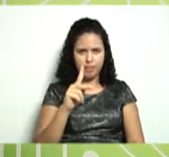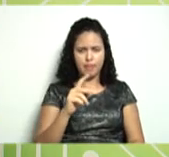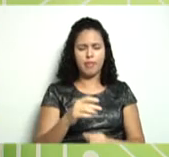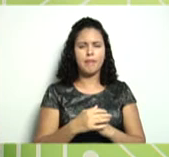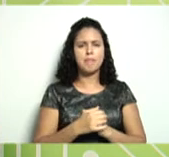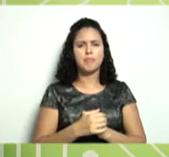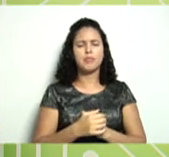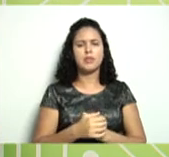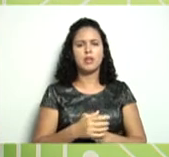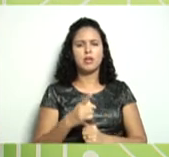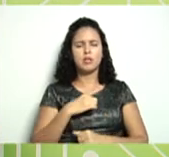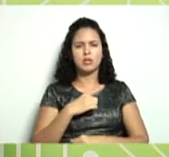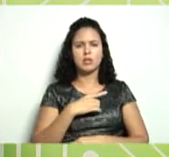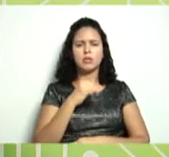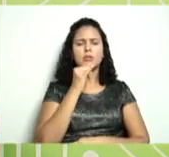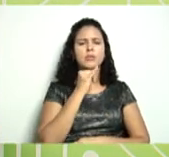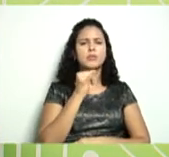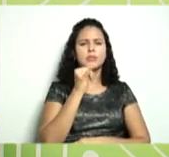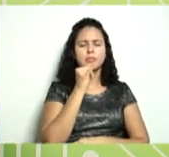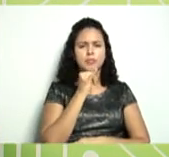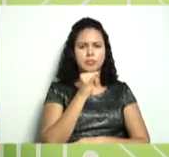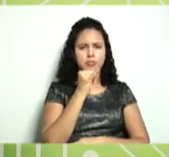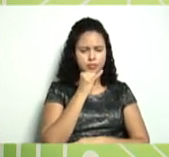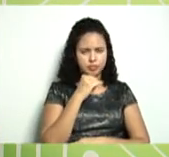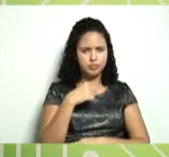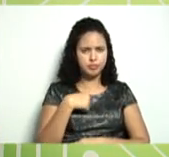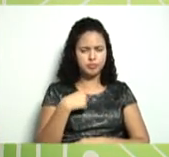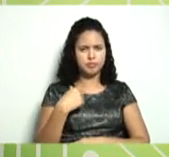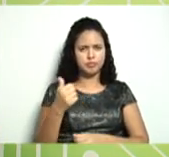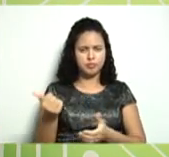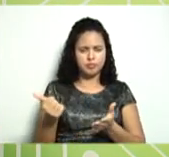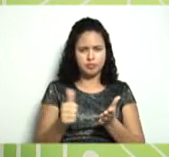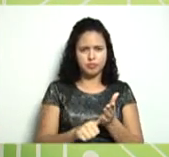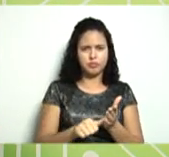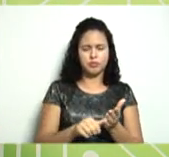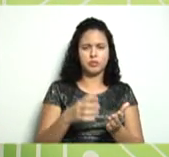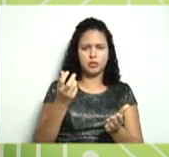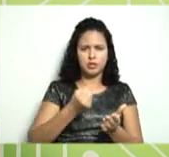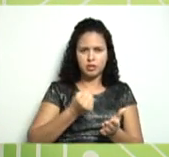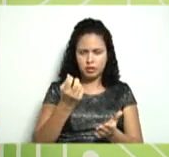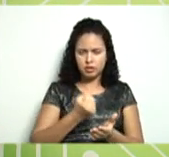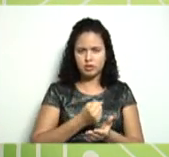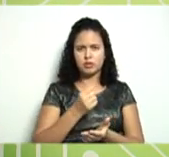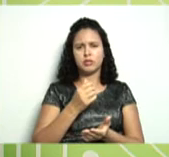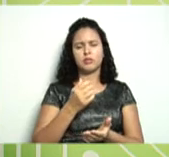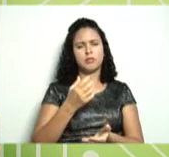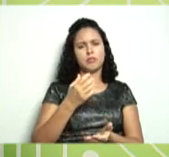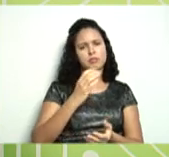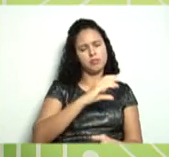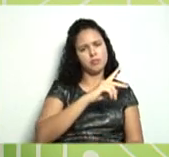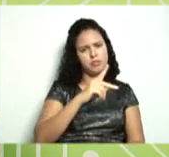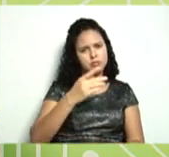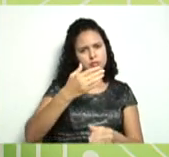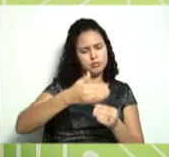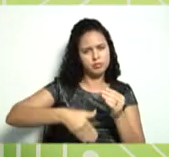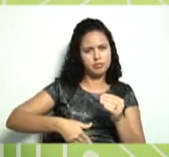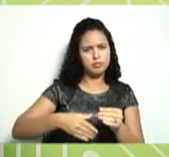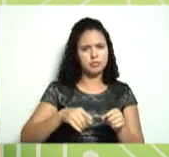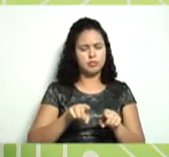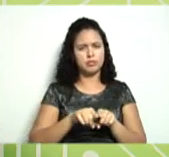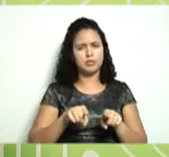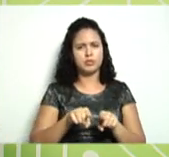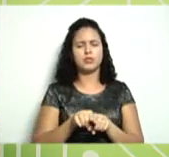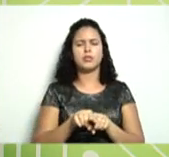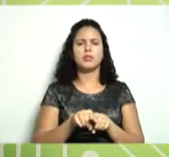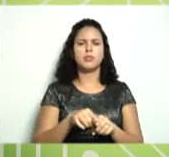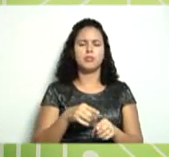do senhorzinho que explicou para nós que ele fazia parte de uma cooperativa de leite, ele fazia parte da cooperativa de crédito, ele fazia parte de uma cooperativa